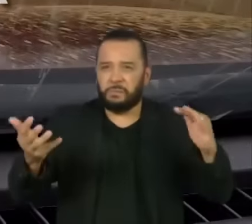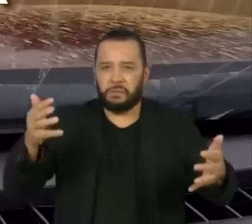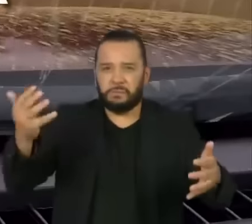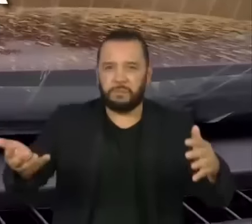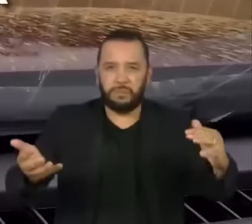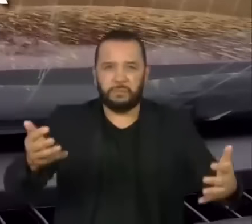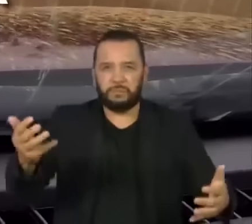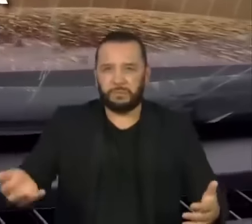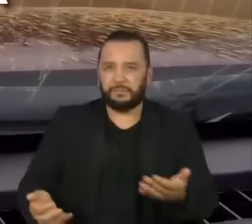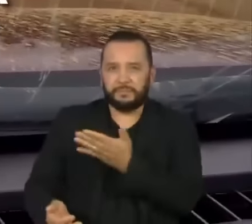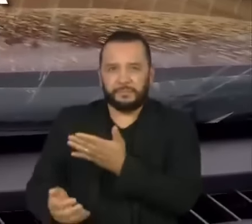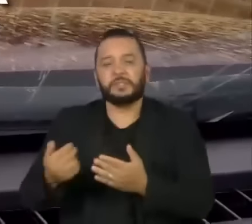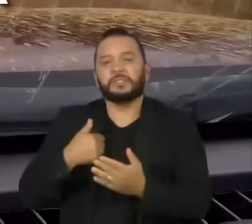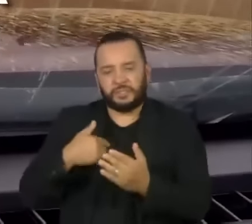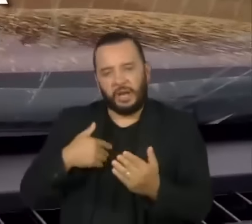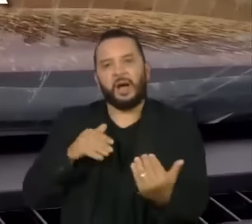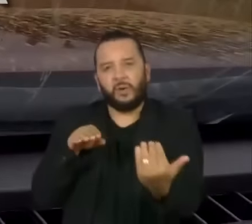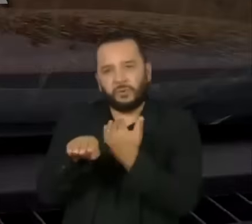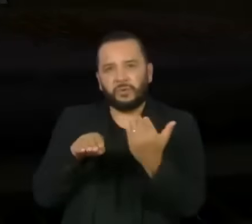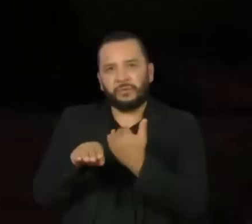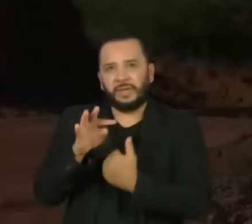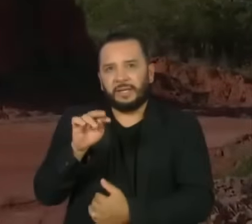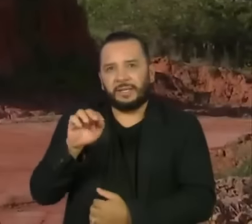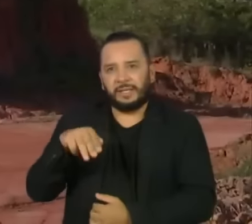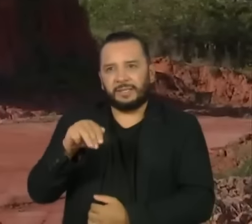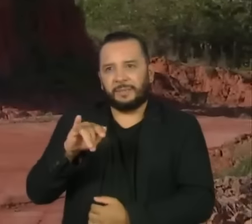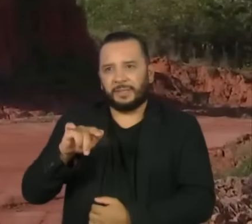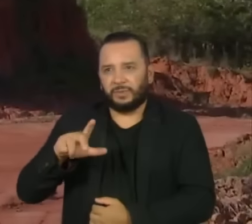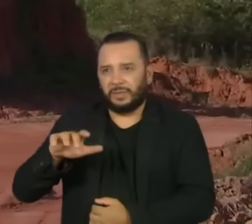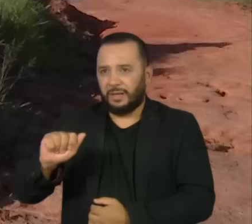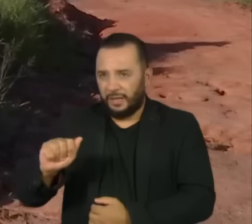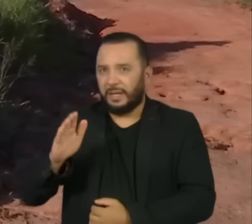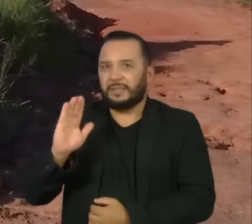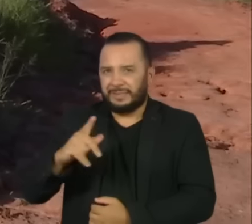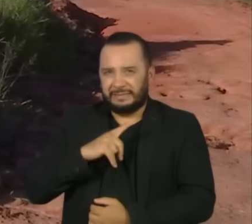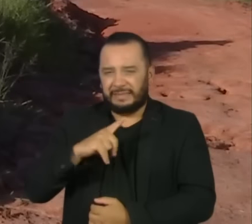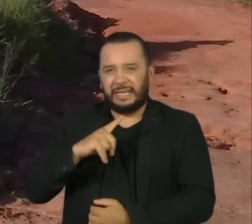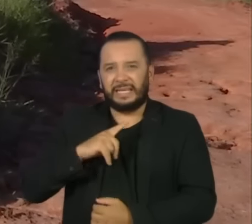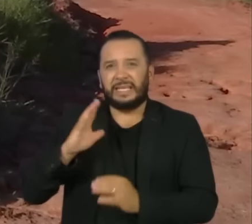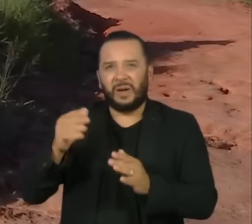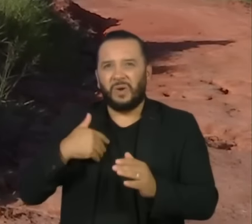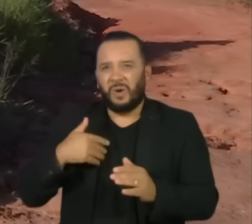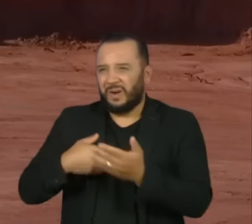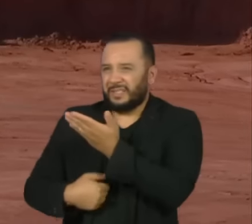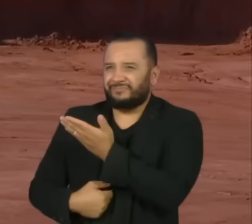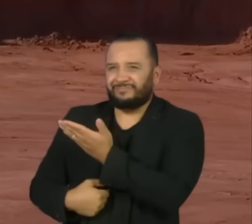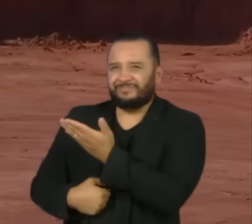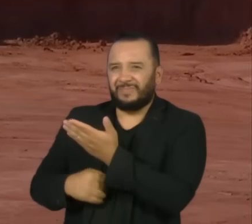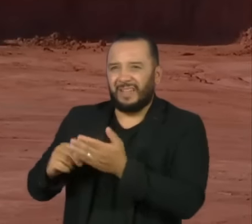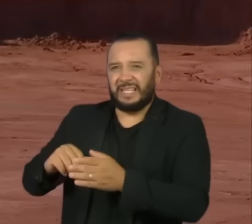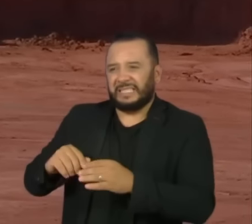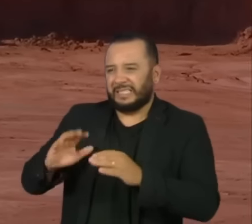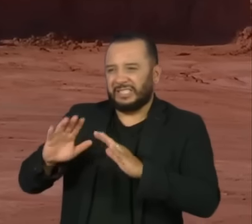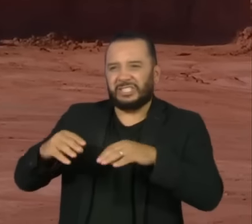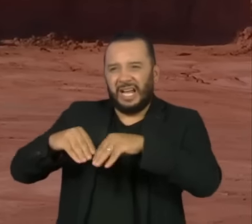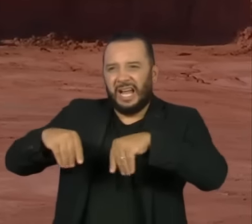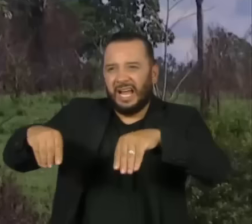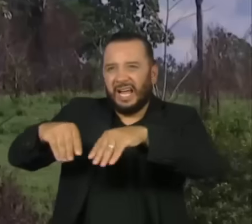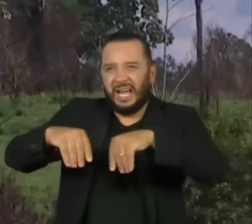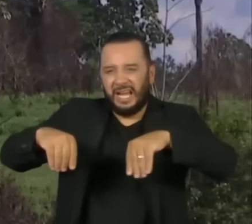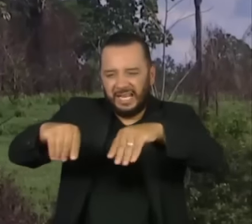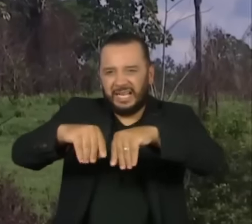No entorno da rodovia transamazônica, a mata deu lugar a um extenso buraco, profundo, sem vida. Mas bastou entrar